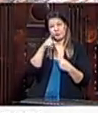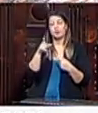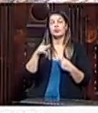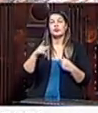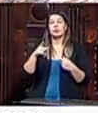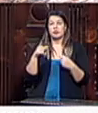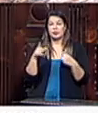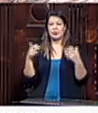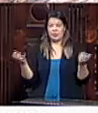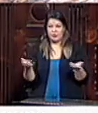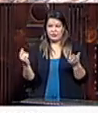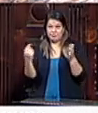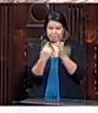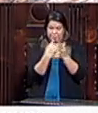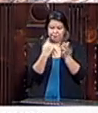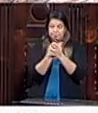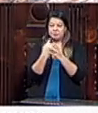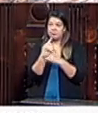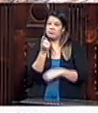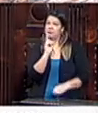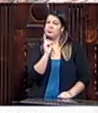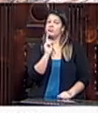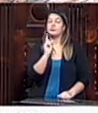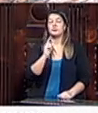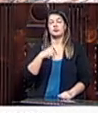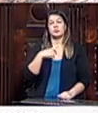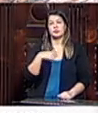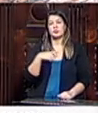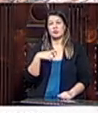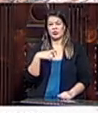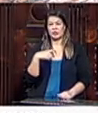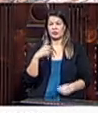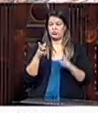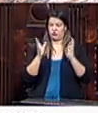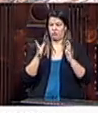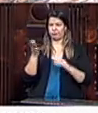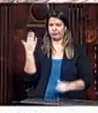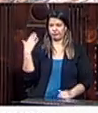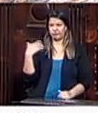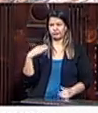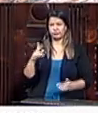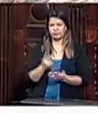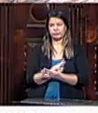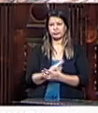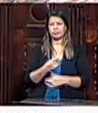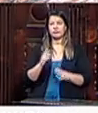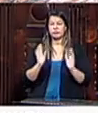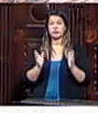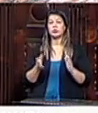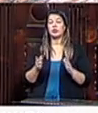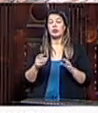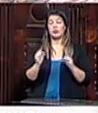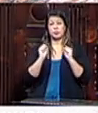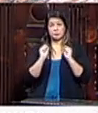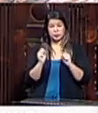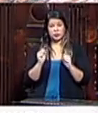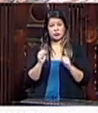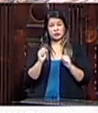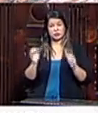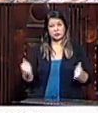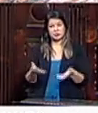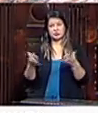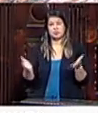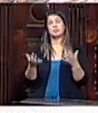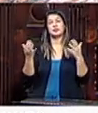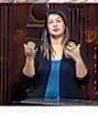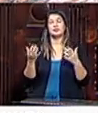inventando a roda, essa relação de linhas aqui, são linhas que já existiram, pode ajudar a incentivar o turismo interno,